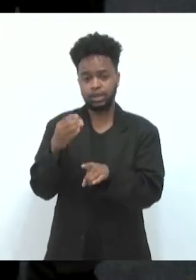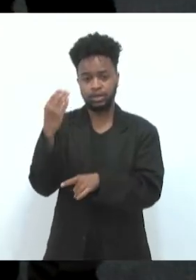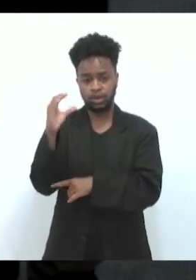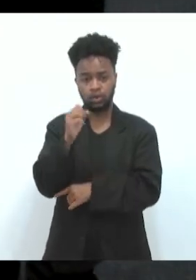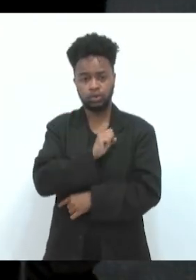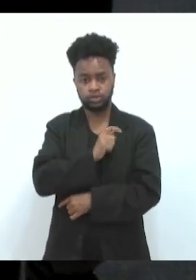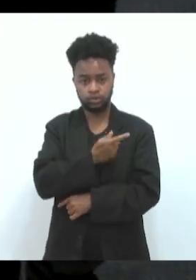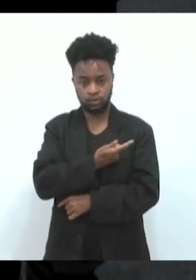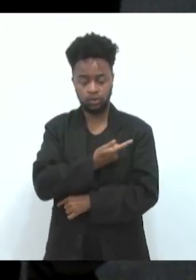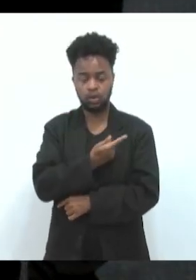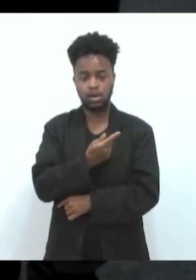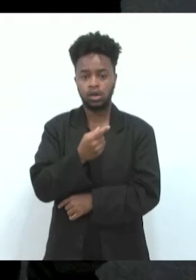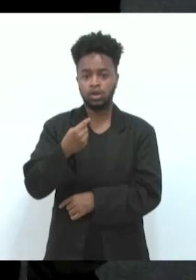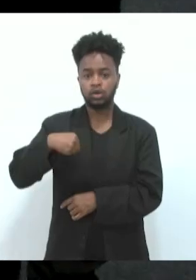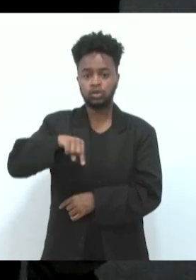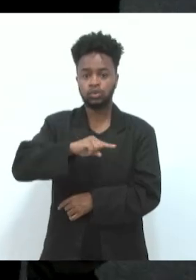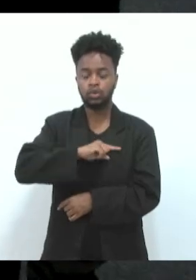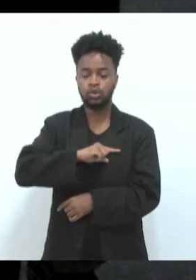Gonçalo, nós